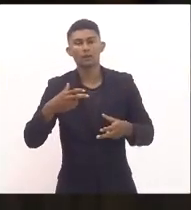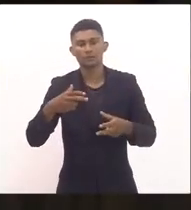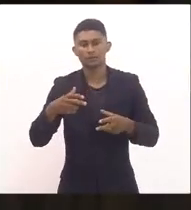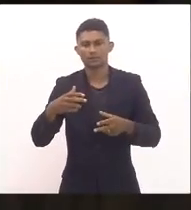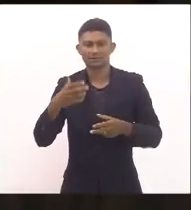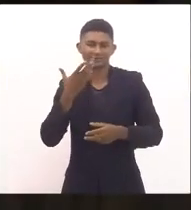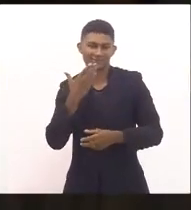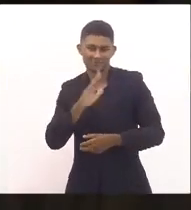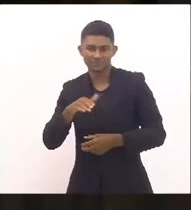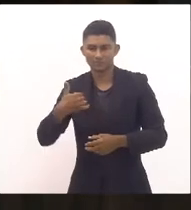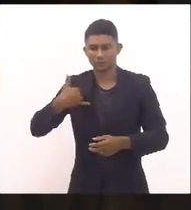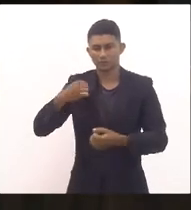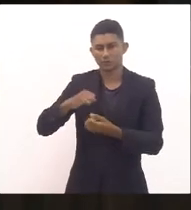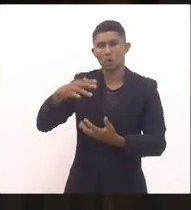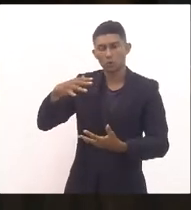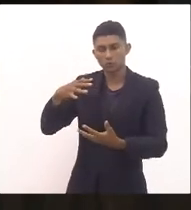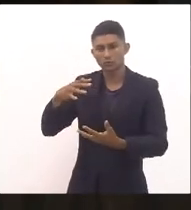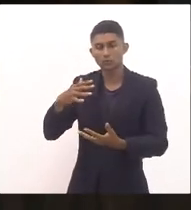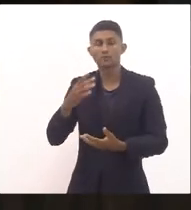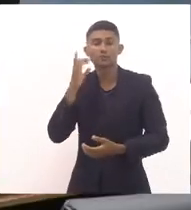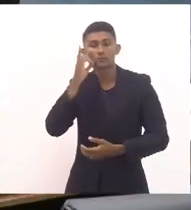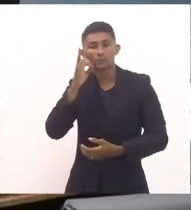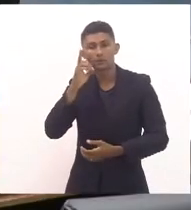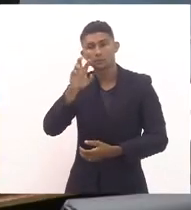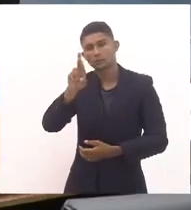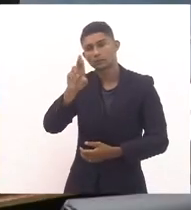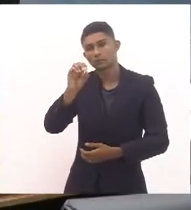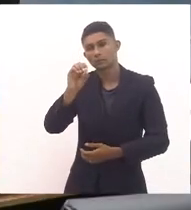Idoso, deputada Rosane Félix.